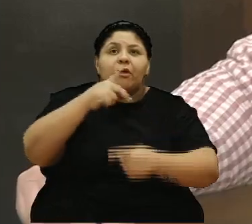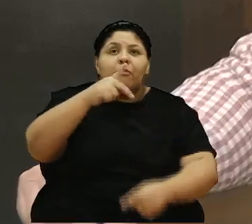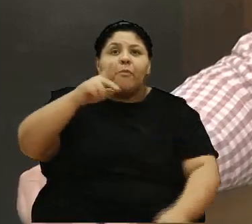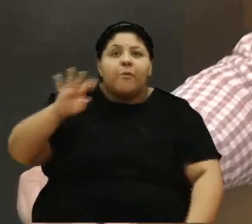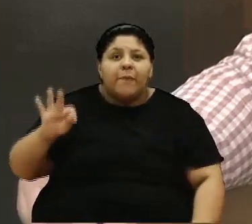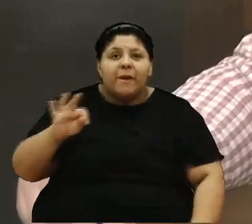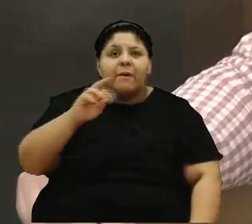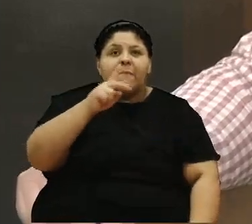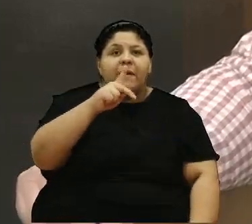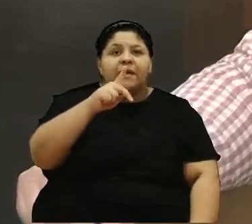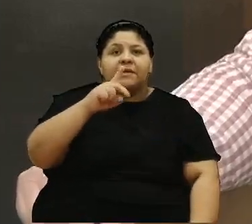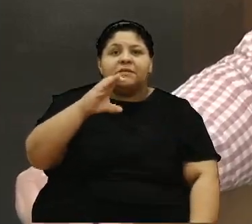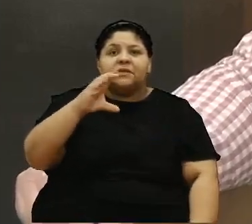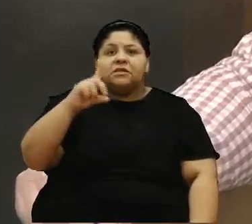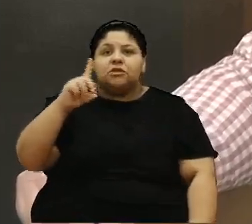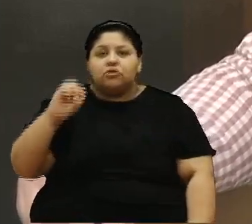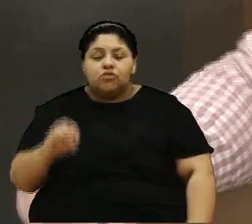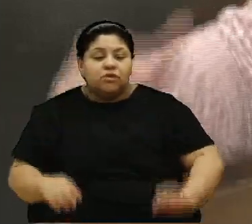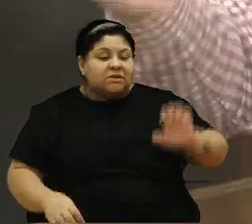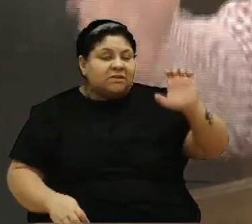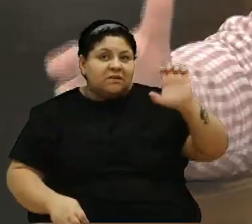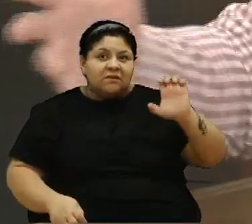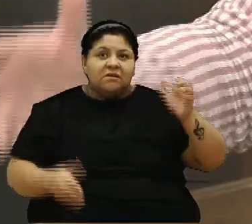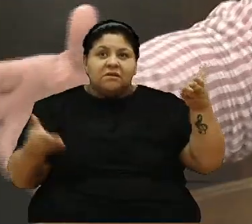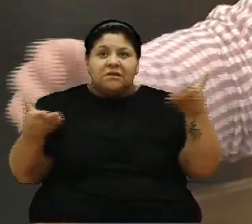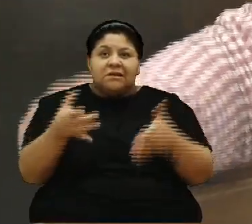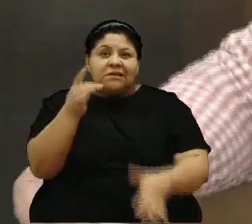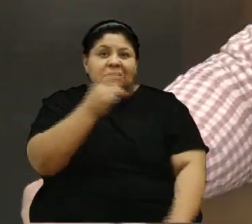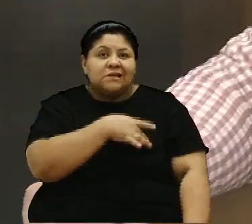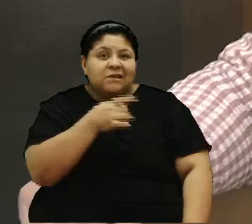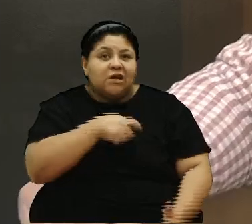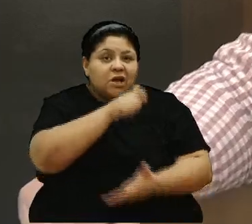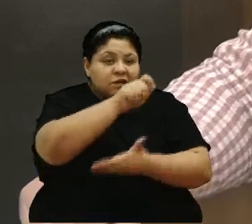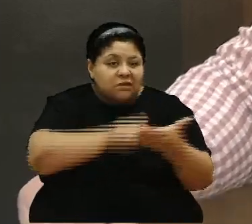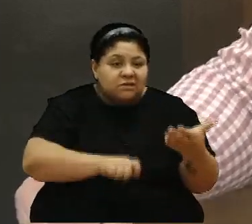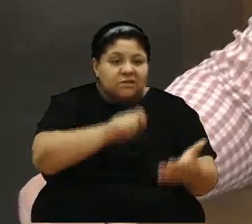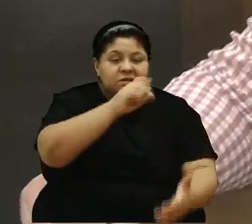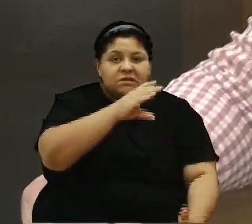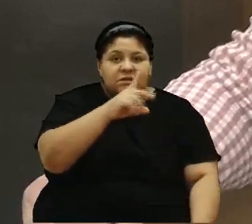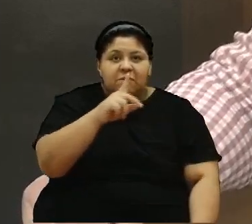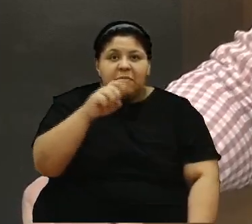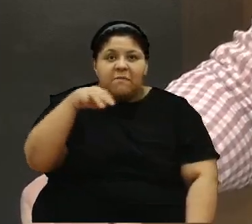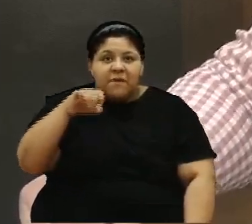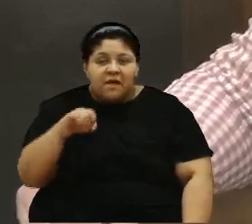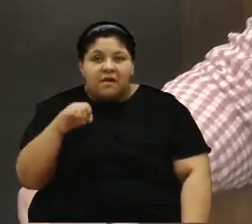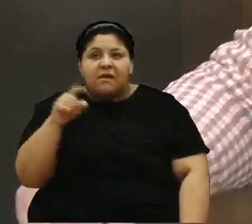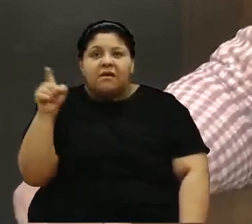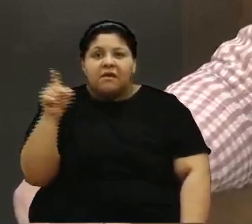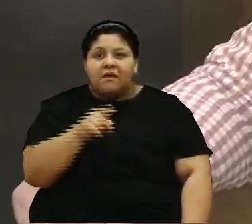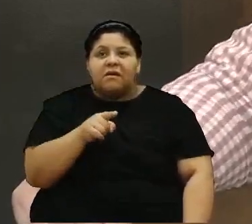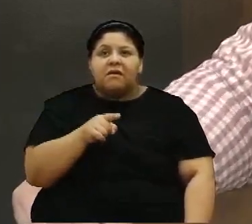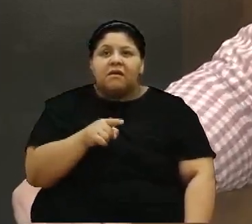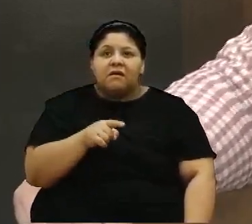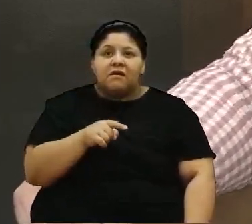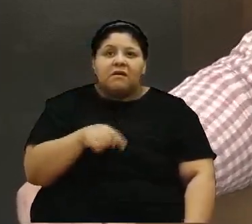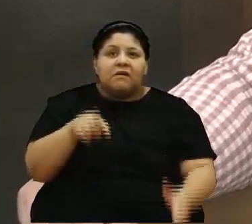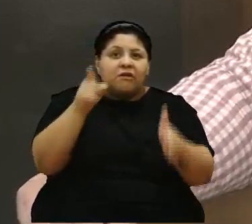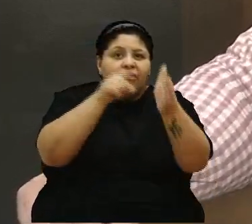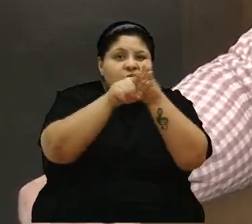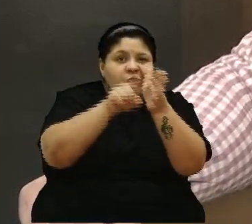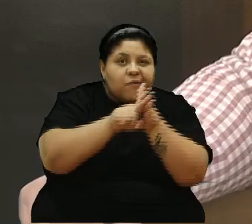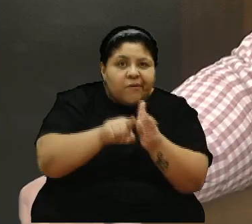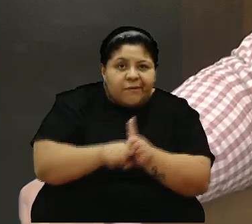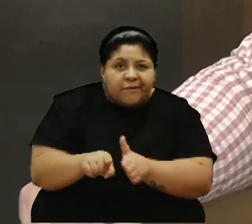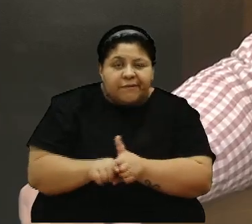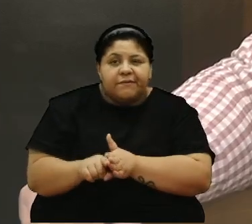o PCdoB, esquerda afora, está temendo assinar uma CPMI que é justamente para apurar, para